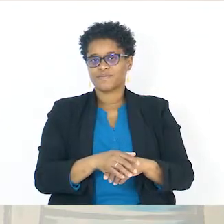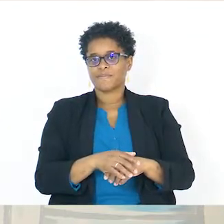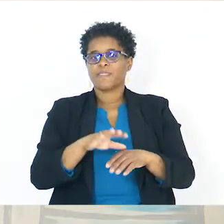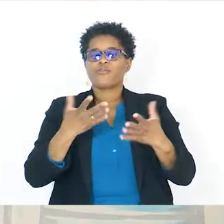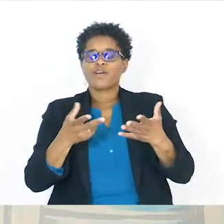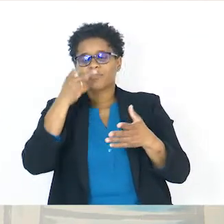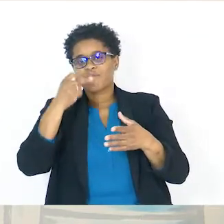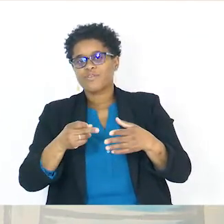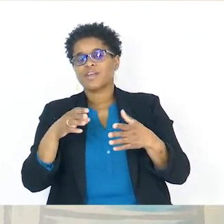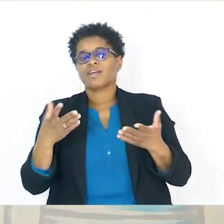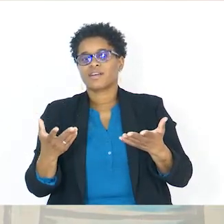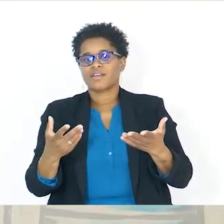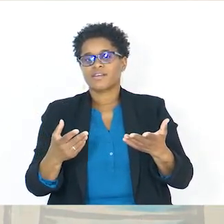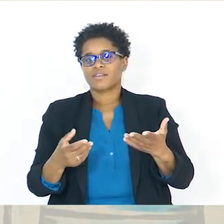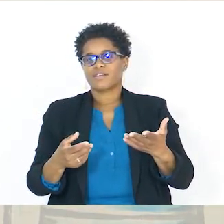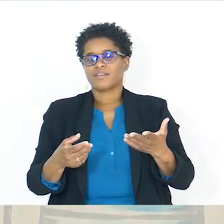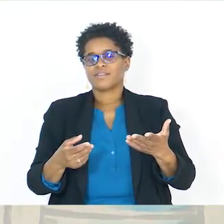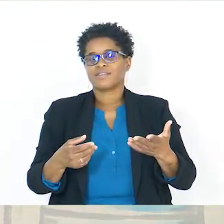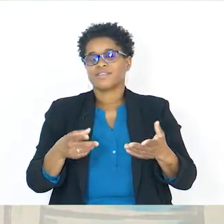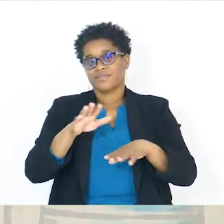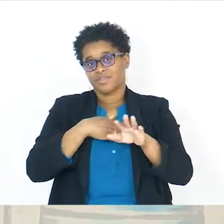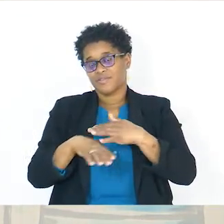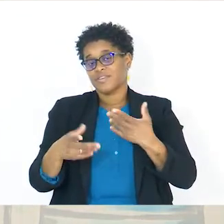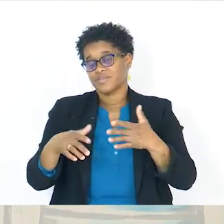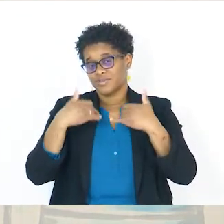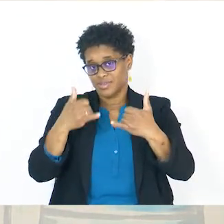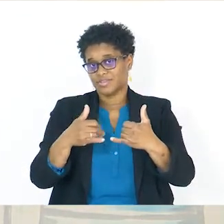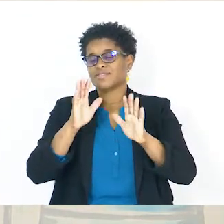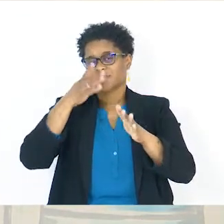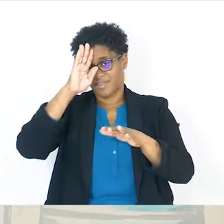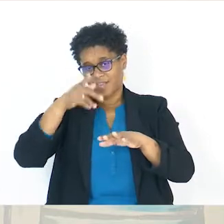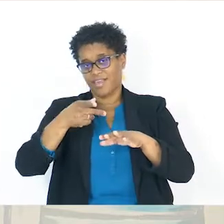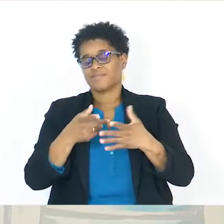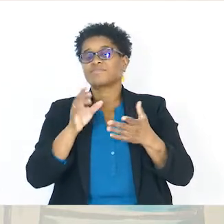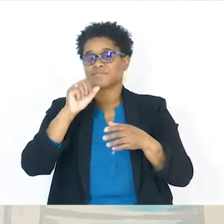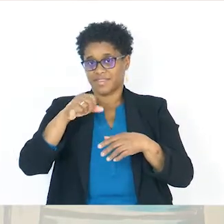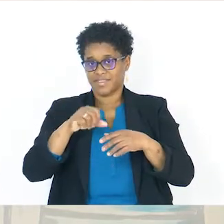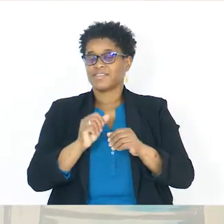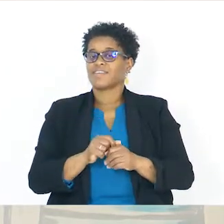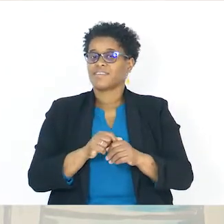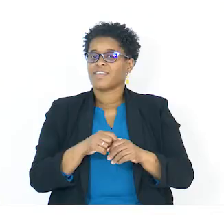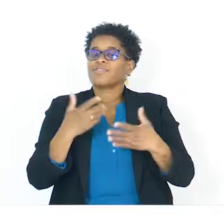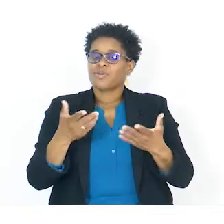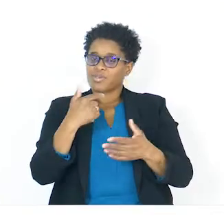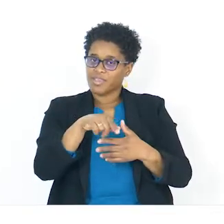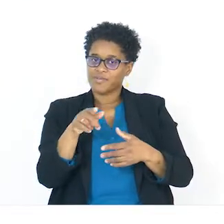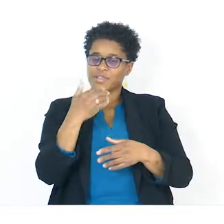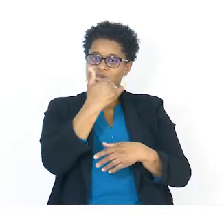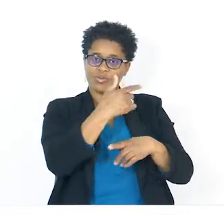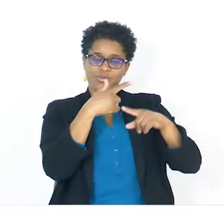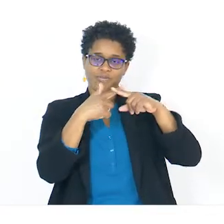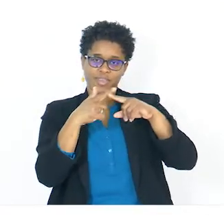bolas, quanto é que passa a ter? Então, vamos fazer o seguinte. Já sabem? Sim. Então,